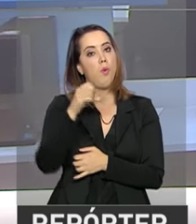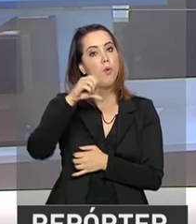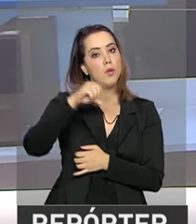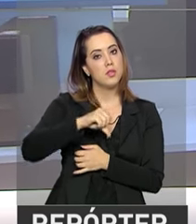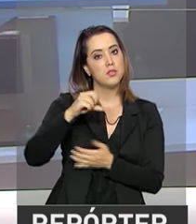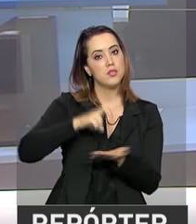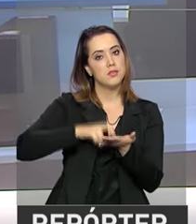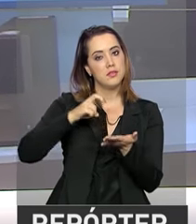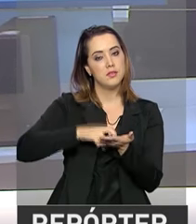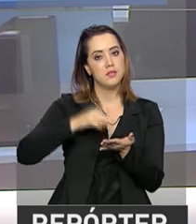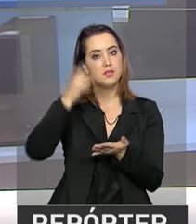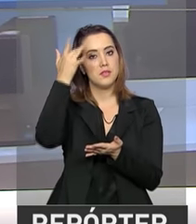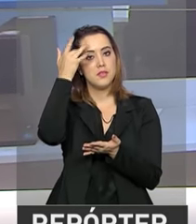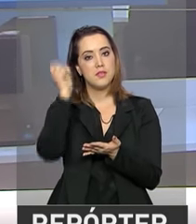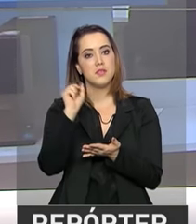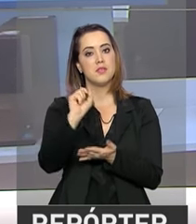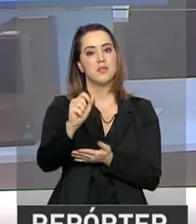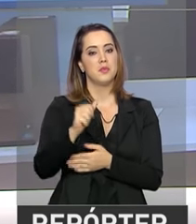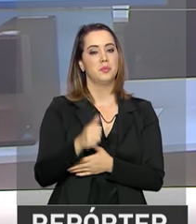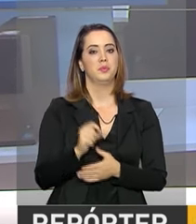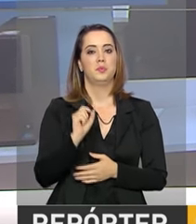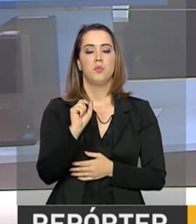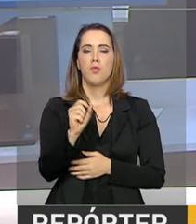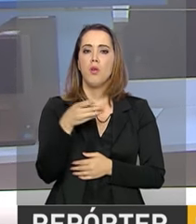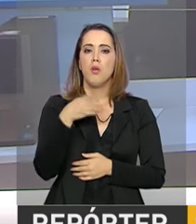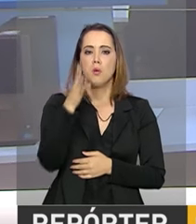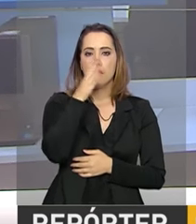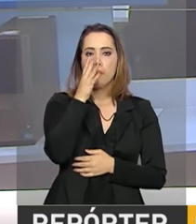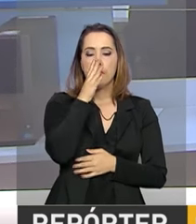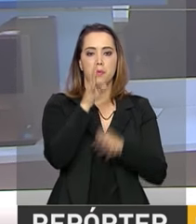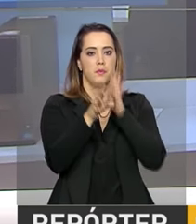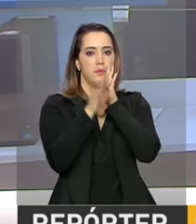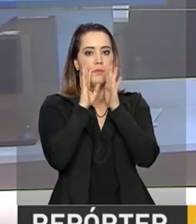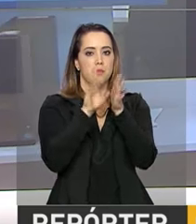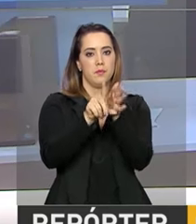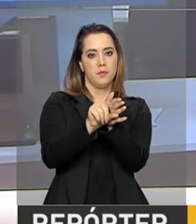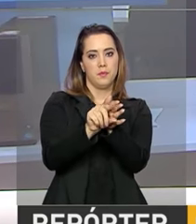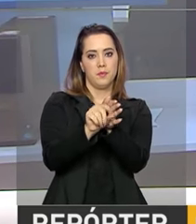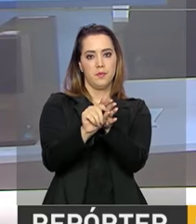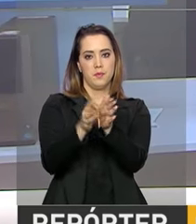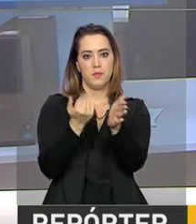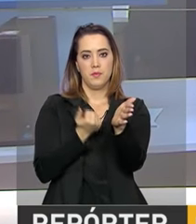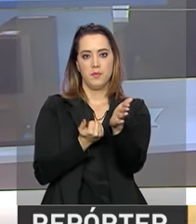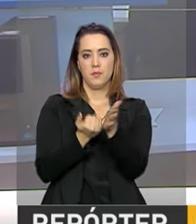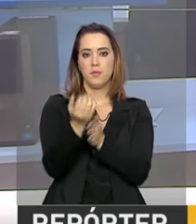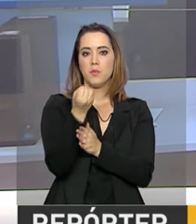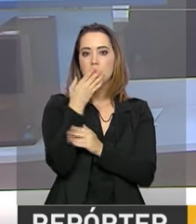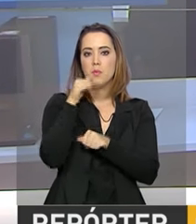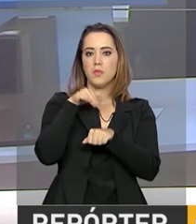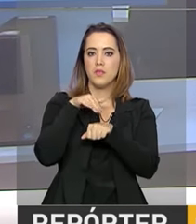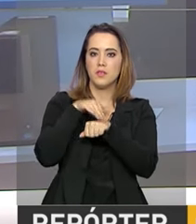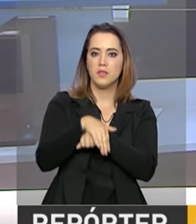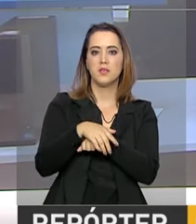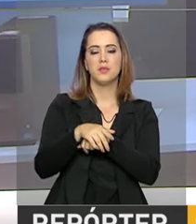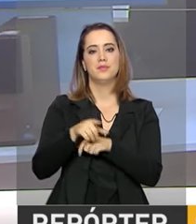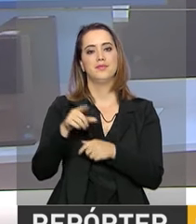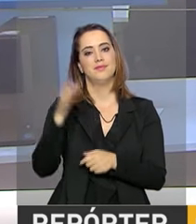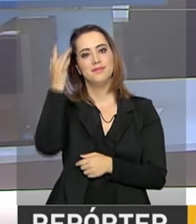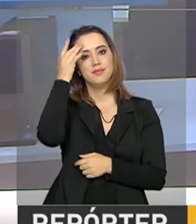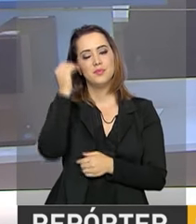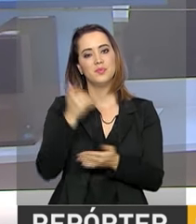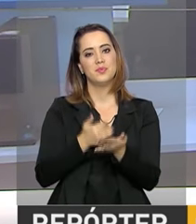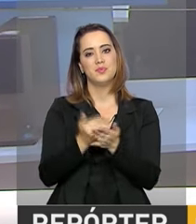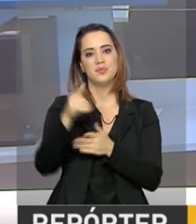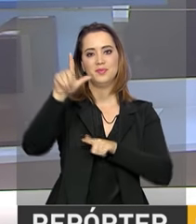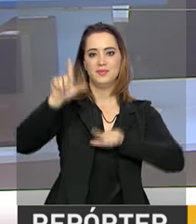9 da manhã com a nossa primeira edição do dia você pode acompanhar também as novidades em nossas redes sociais uma boa noite e até amanhã